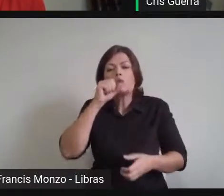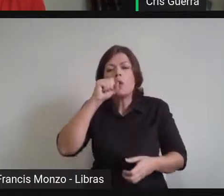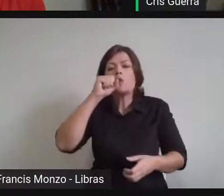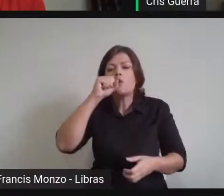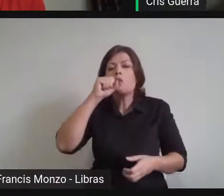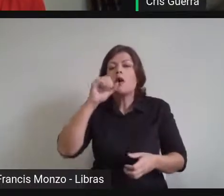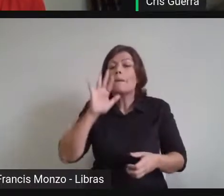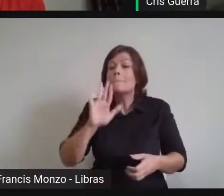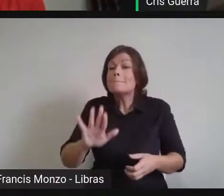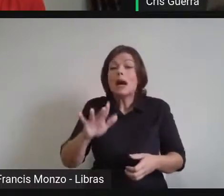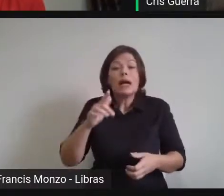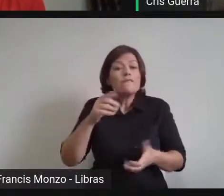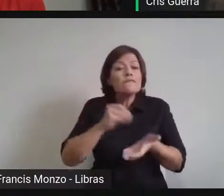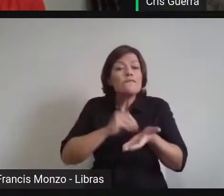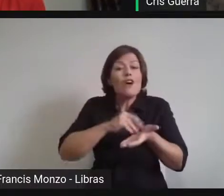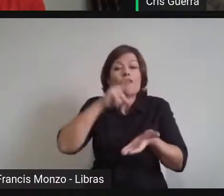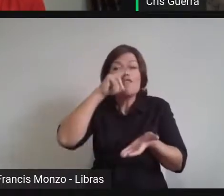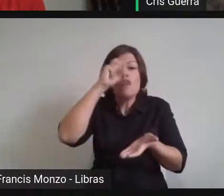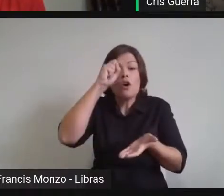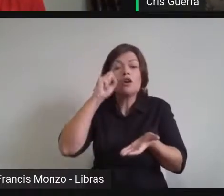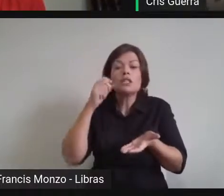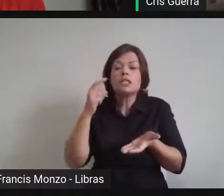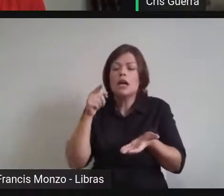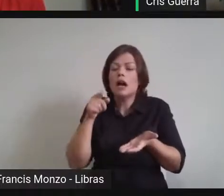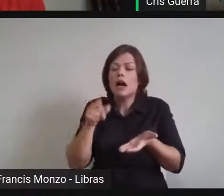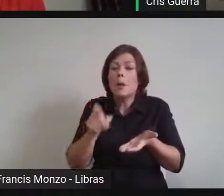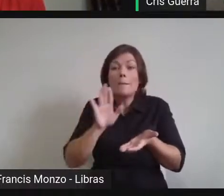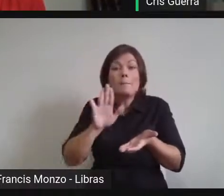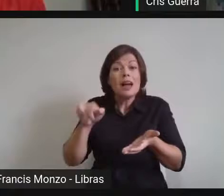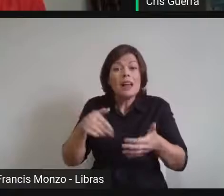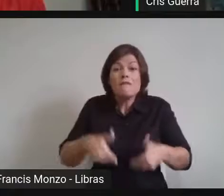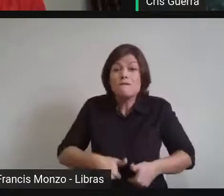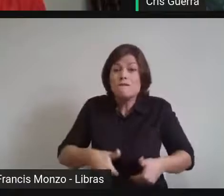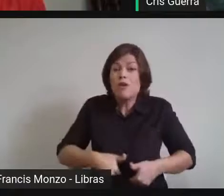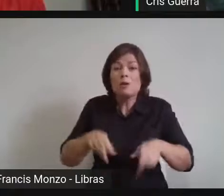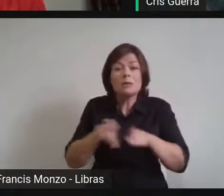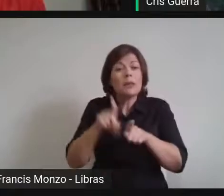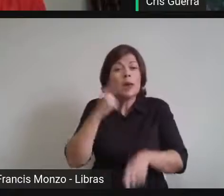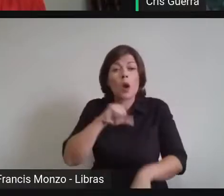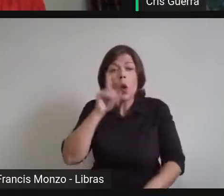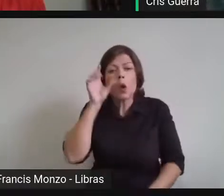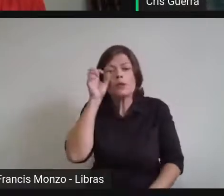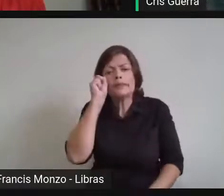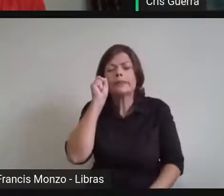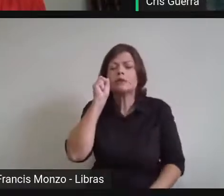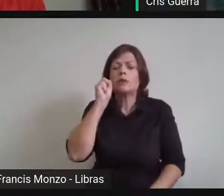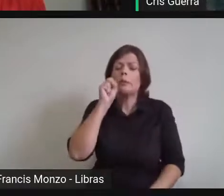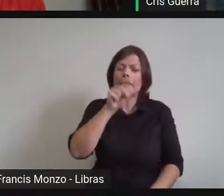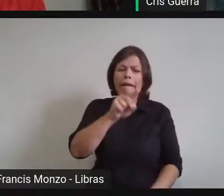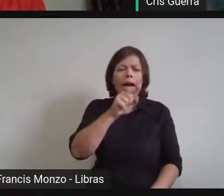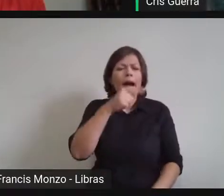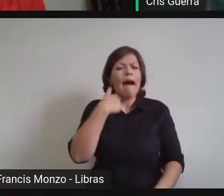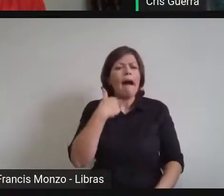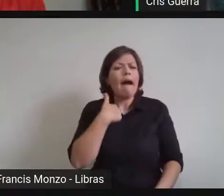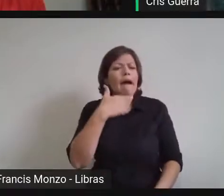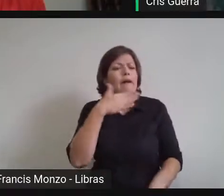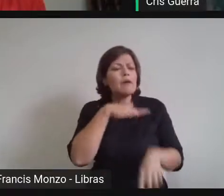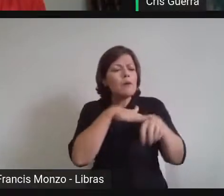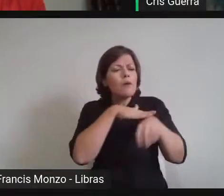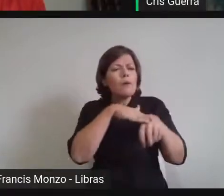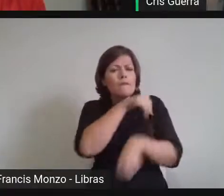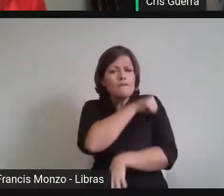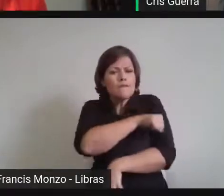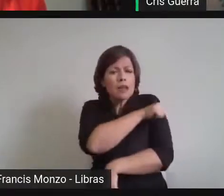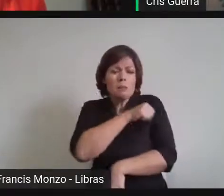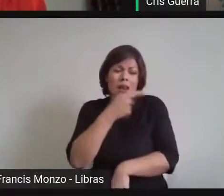que a enfermeira que eu contratei, ela falou, dá a chupeta para ele. Gente, pegou a chupeta, eu lembro que assim, depois disso eu tinha 14 chupetas.